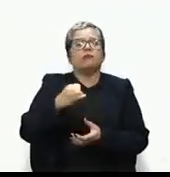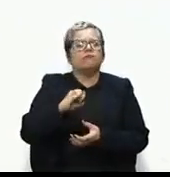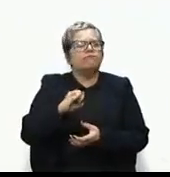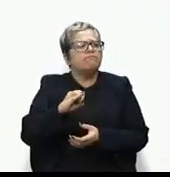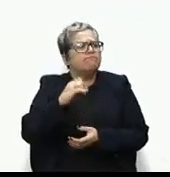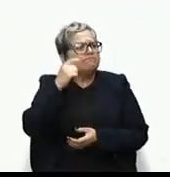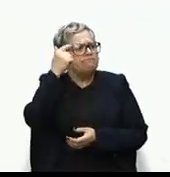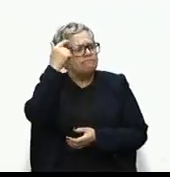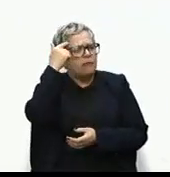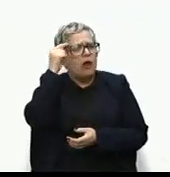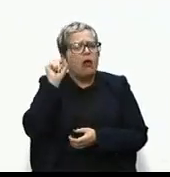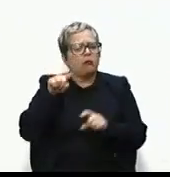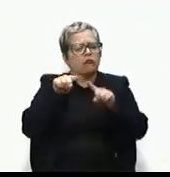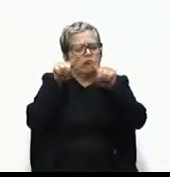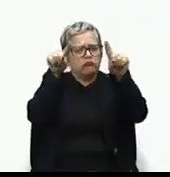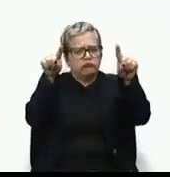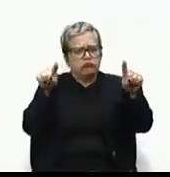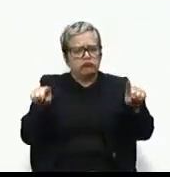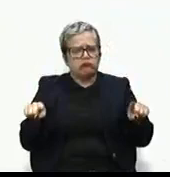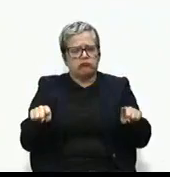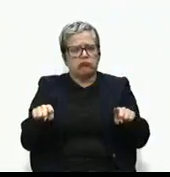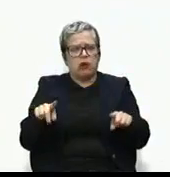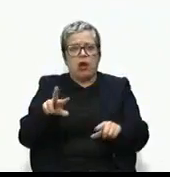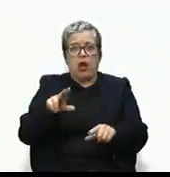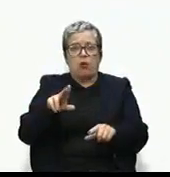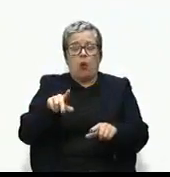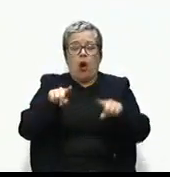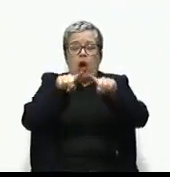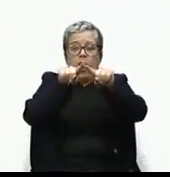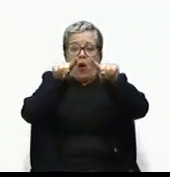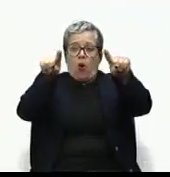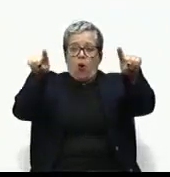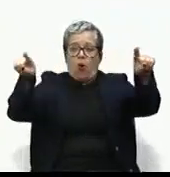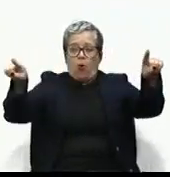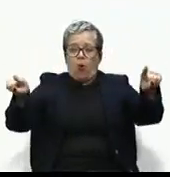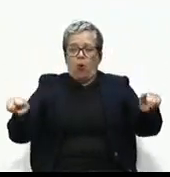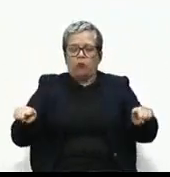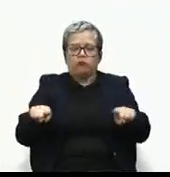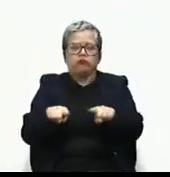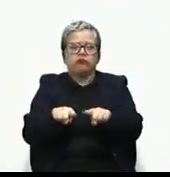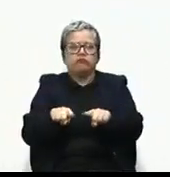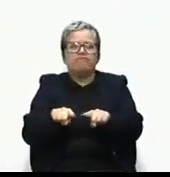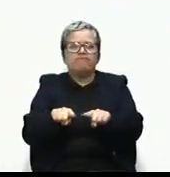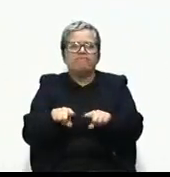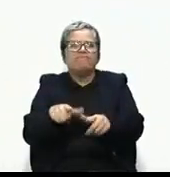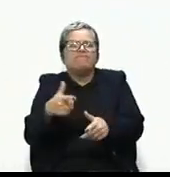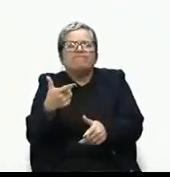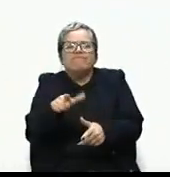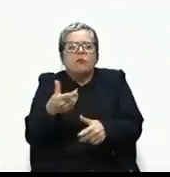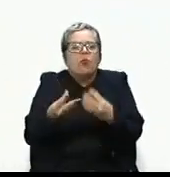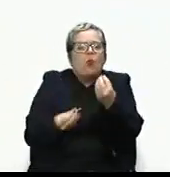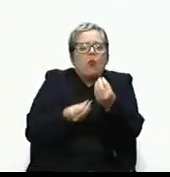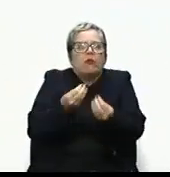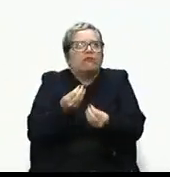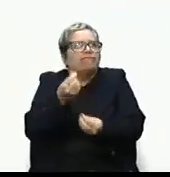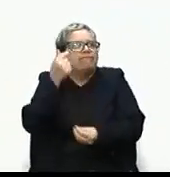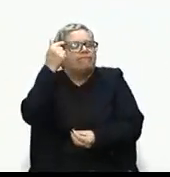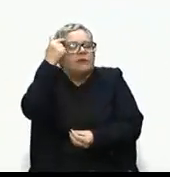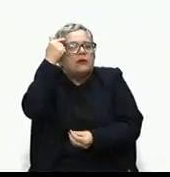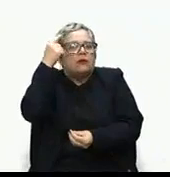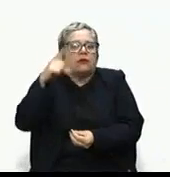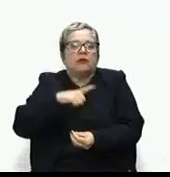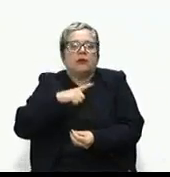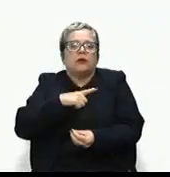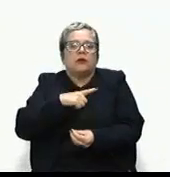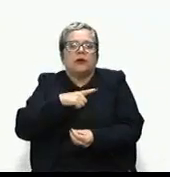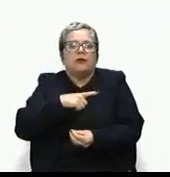pensarmos aqui que ela é do tipo retangular, eu não tenho como pensar em ter